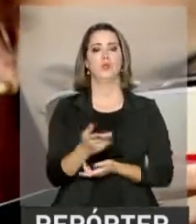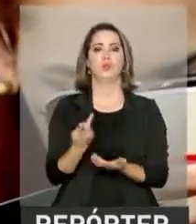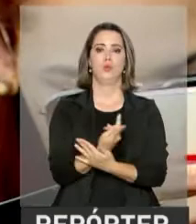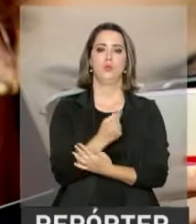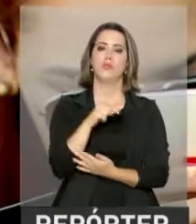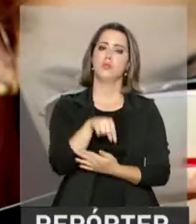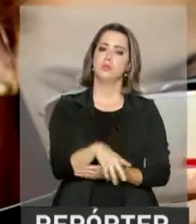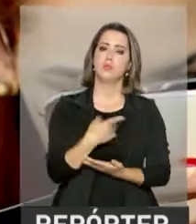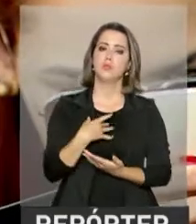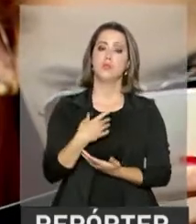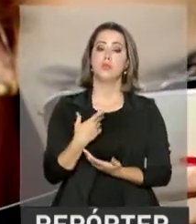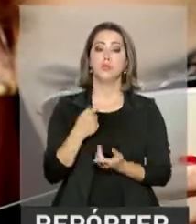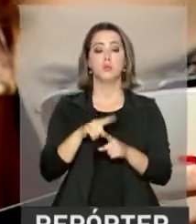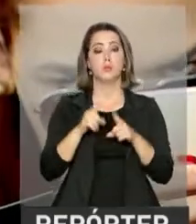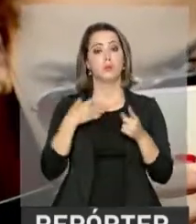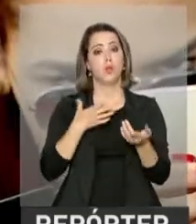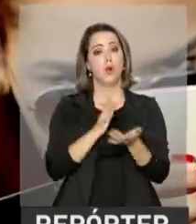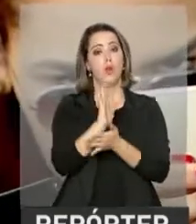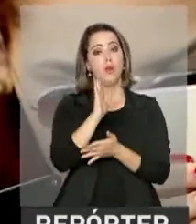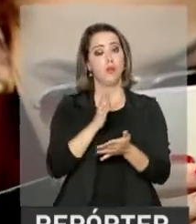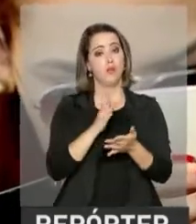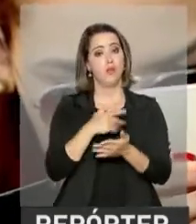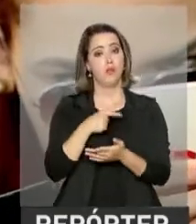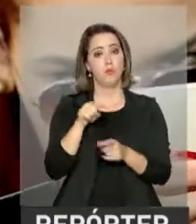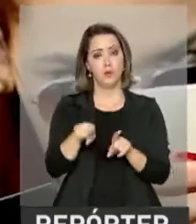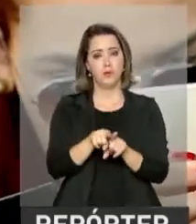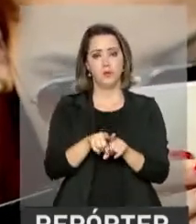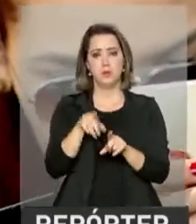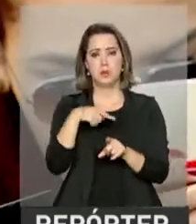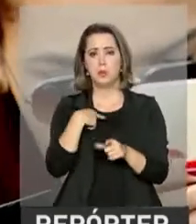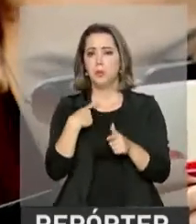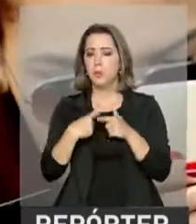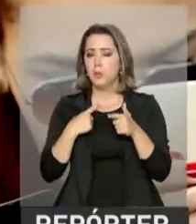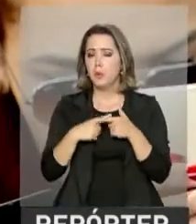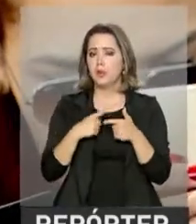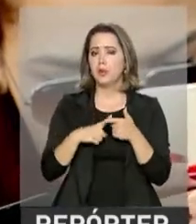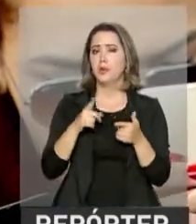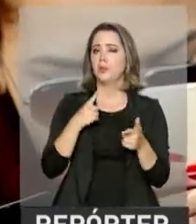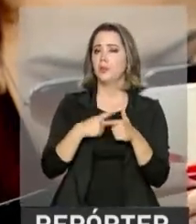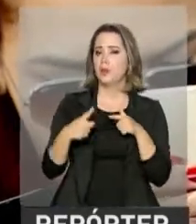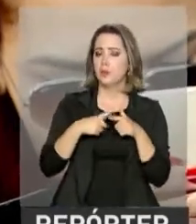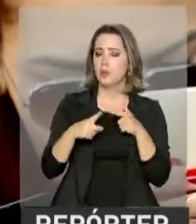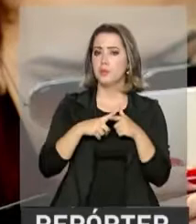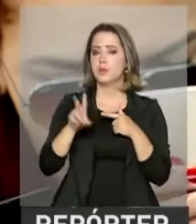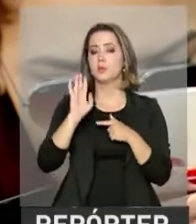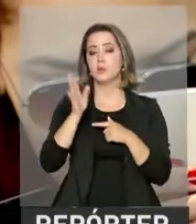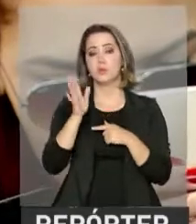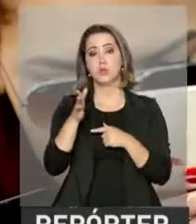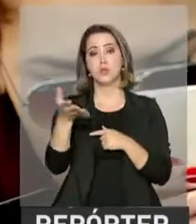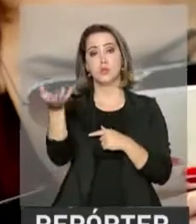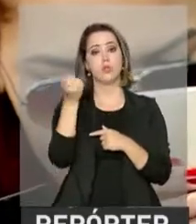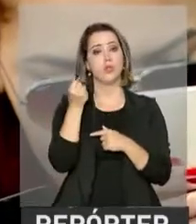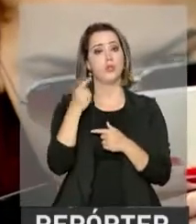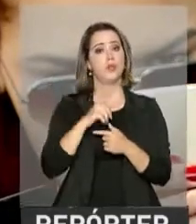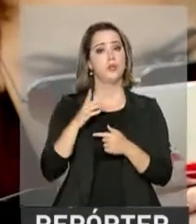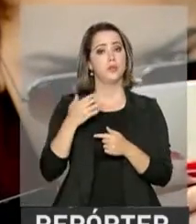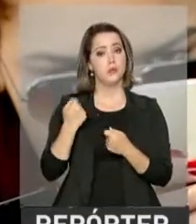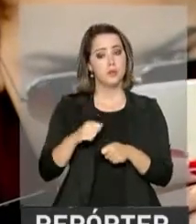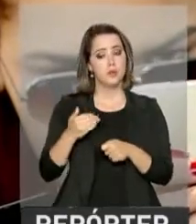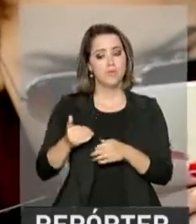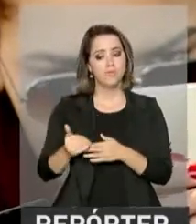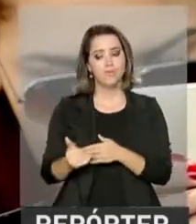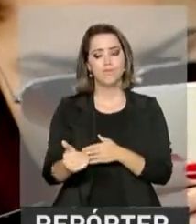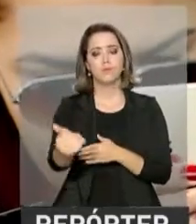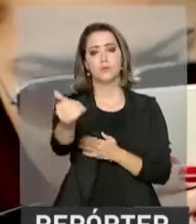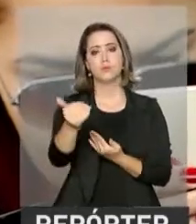e acredito que vai ser simples poderia até colocar em risco não apenas a economia das pessoas que já estão recebendo e que querem continuar recebendo